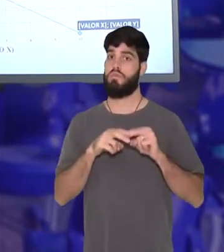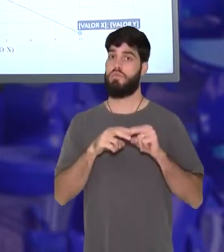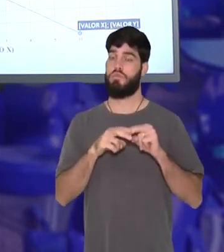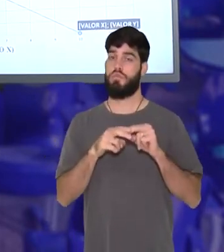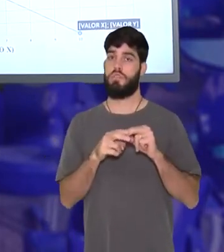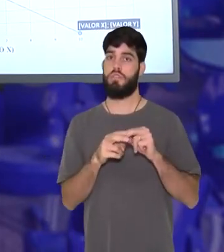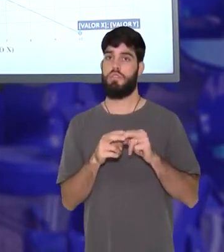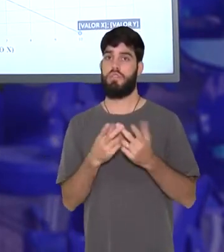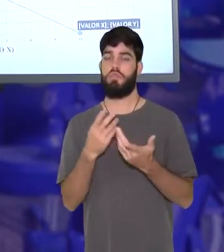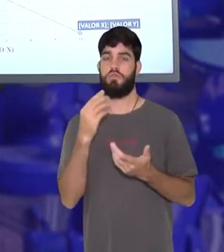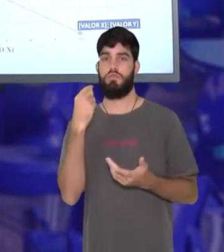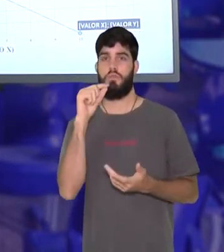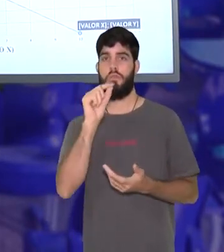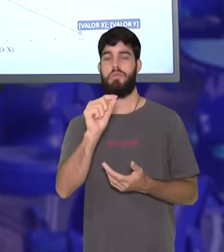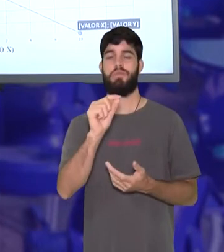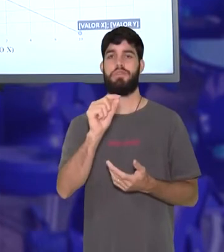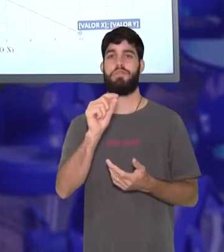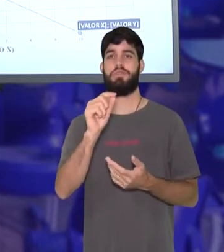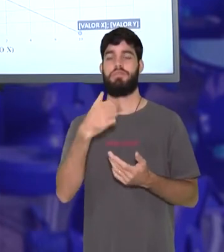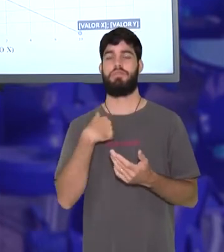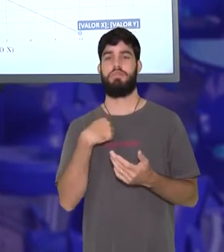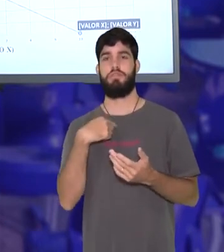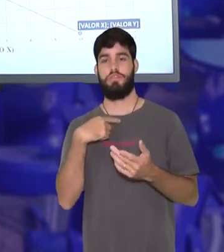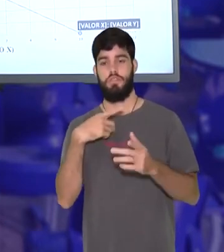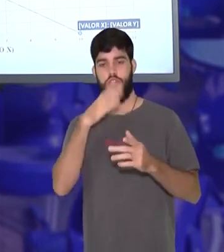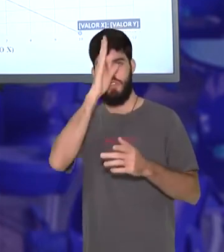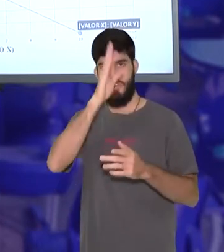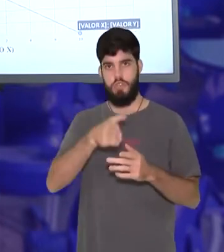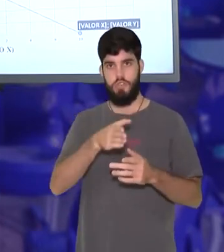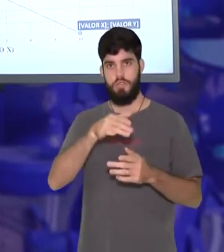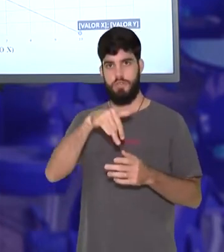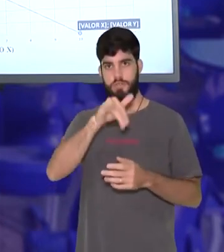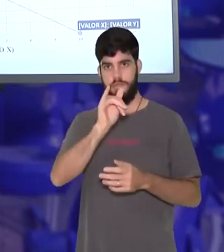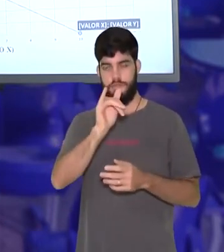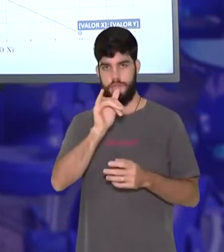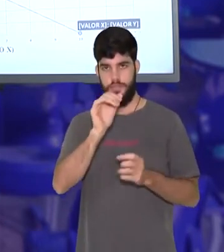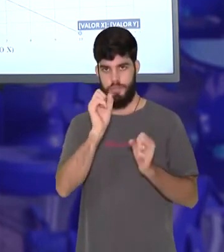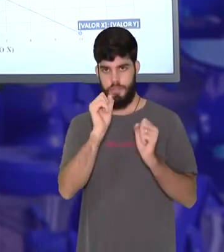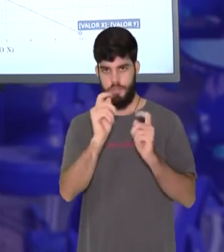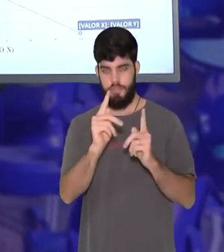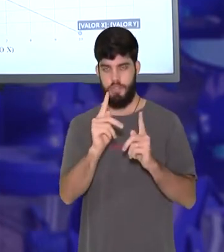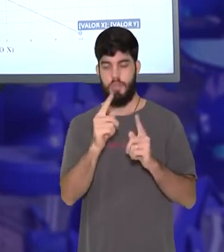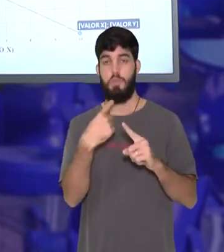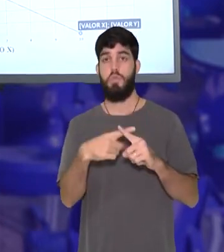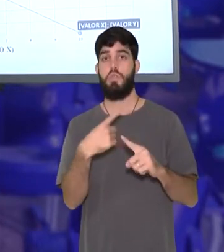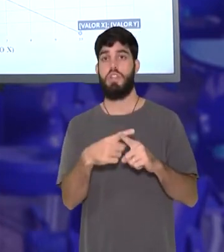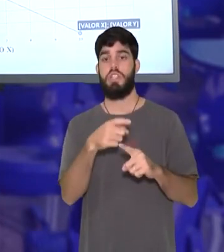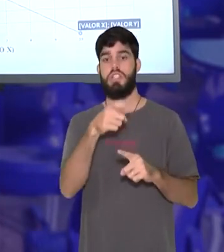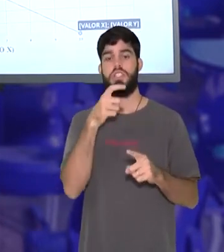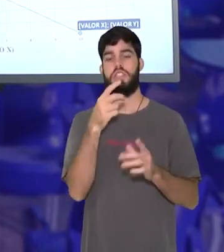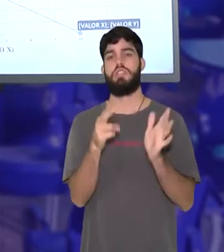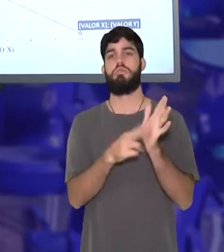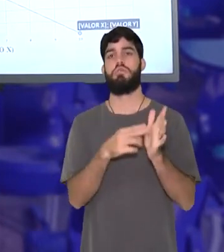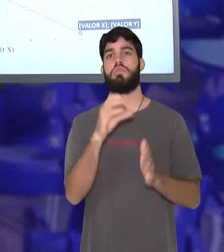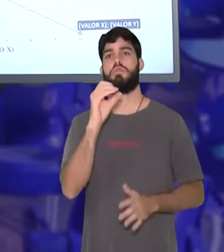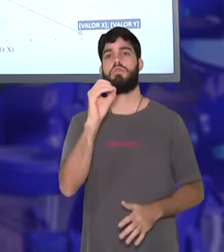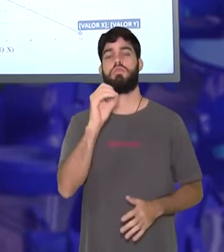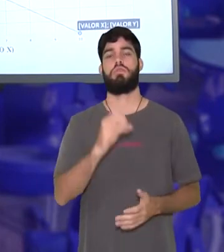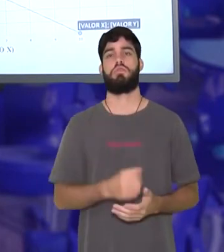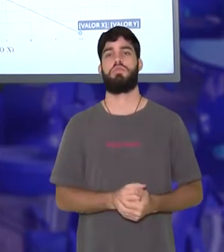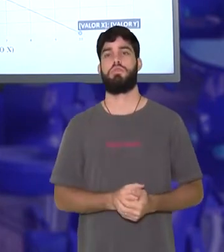ponto está localizado aqui no eixo Y pois o valor de x = 0